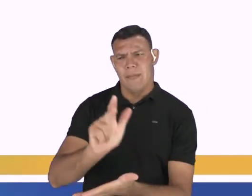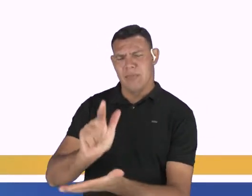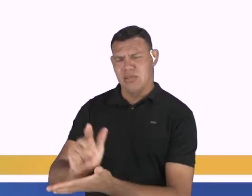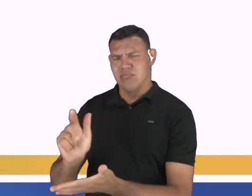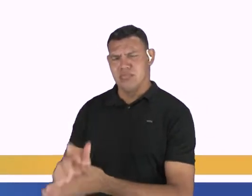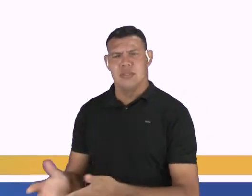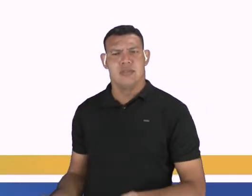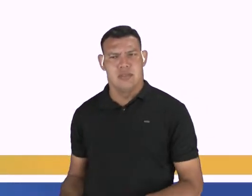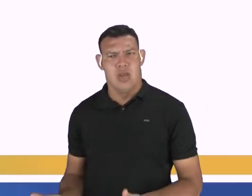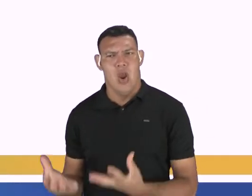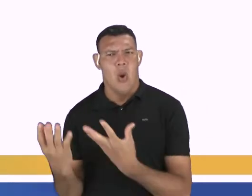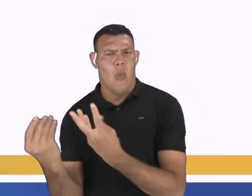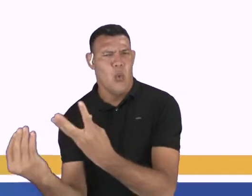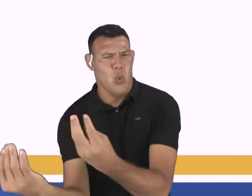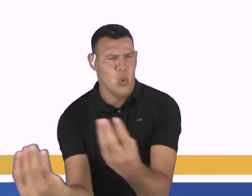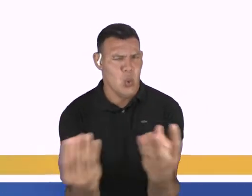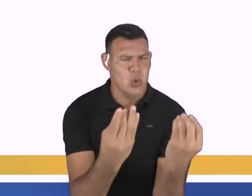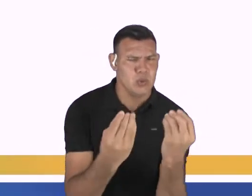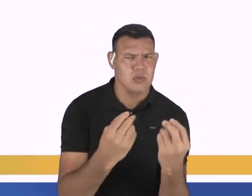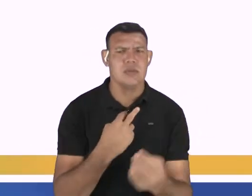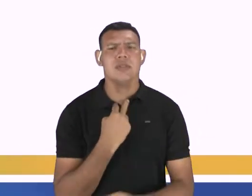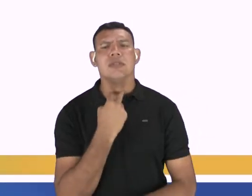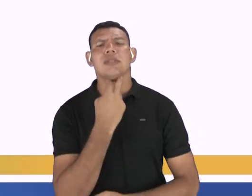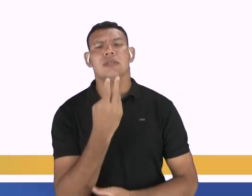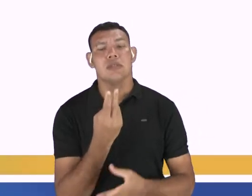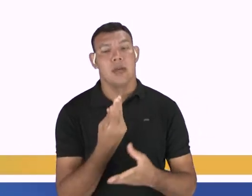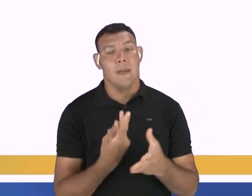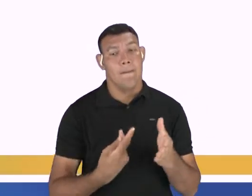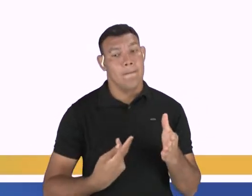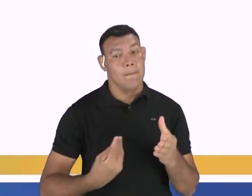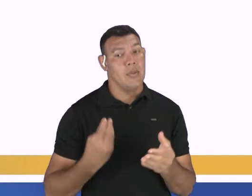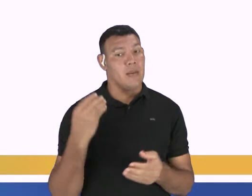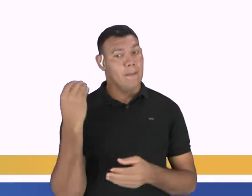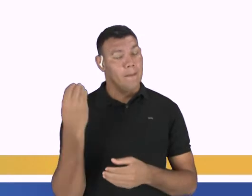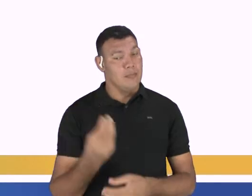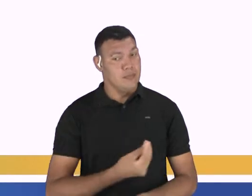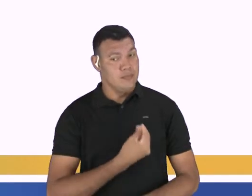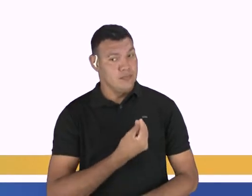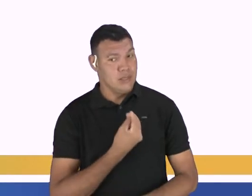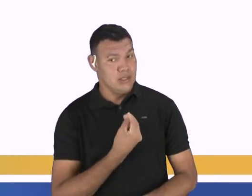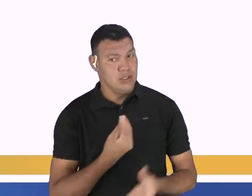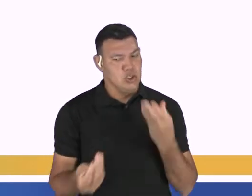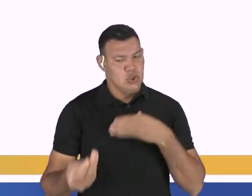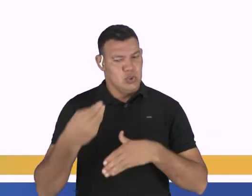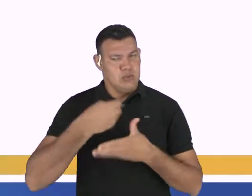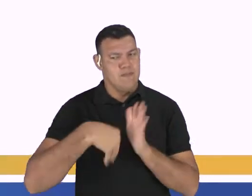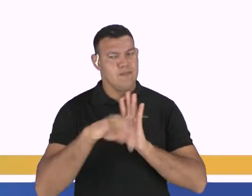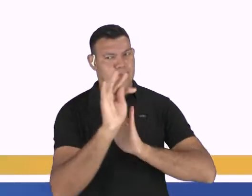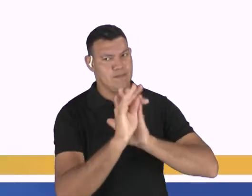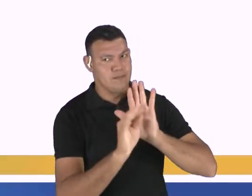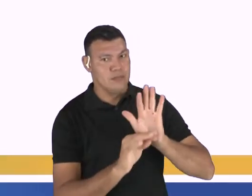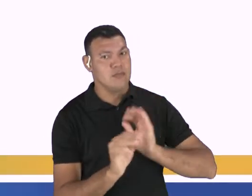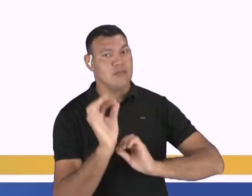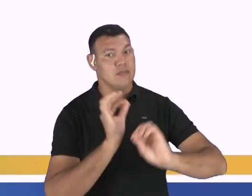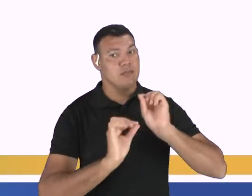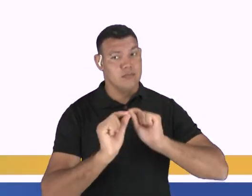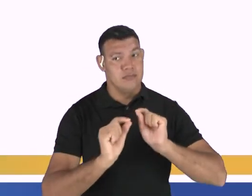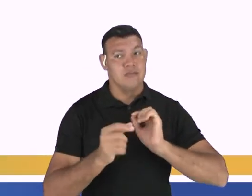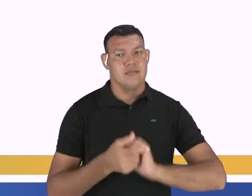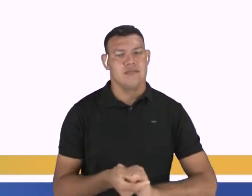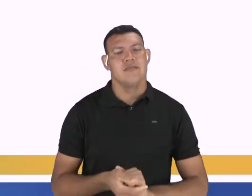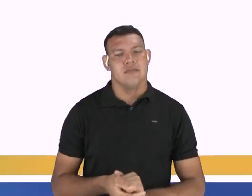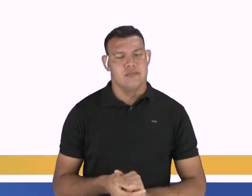das vozes presentes no texto, nos textos, que por sua vez estão fundamentados em